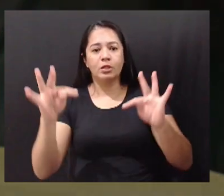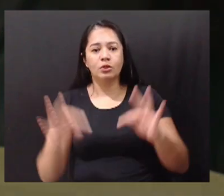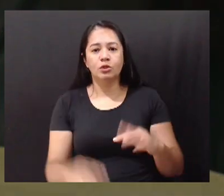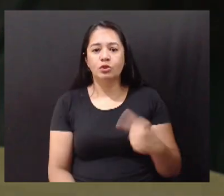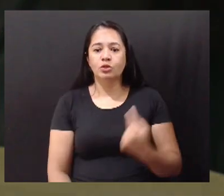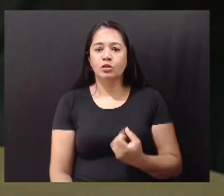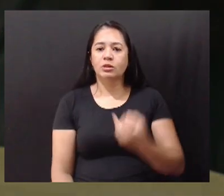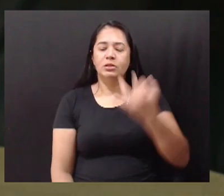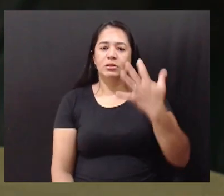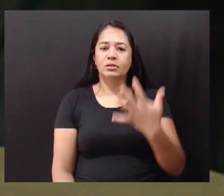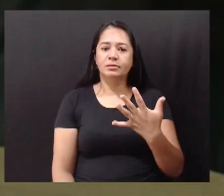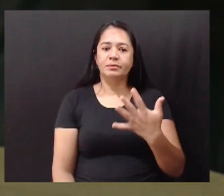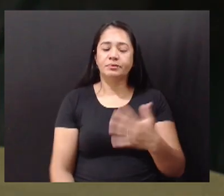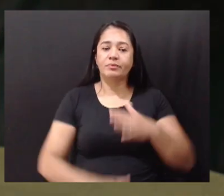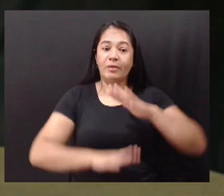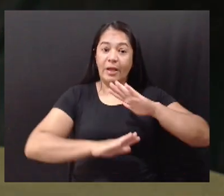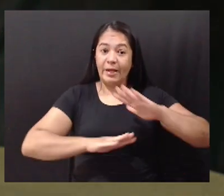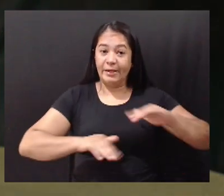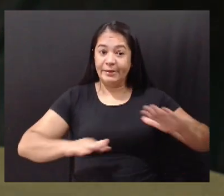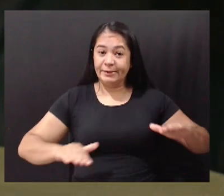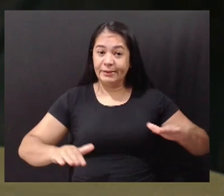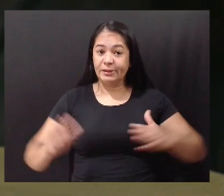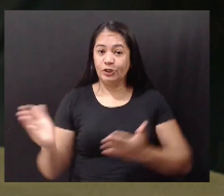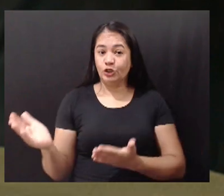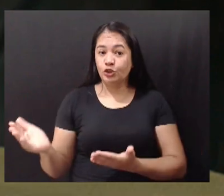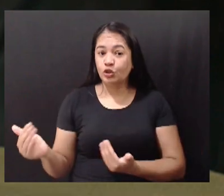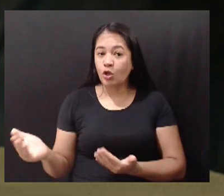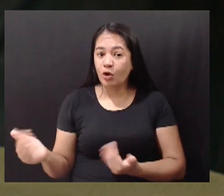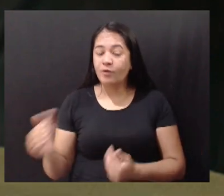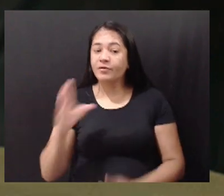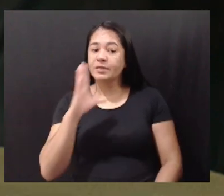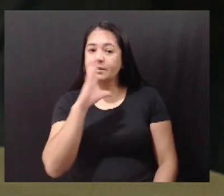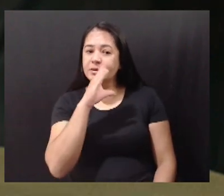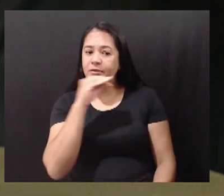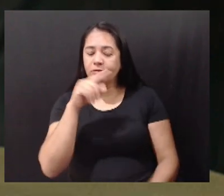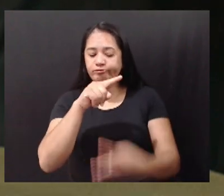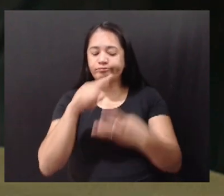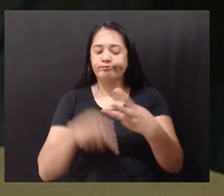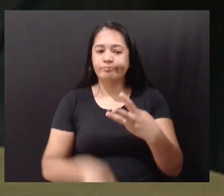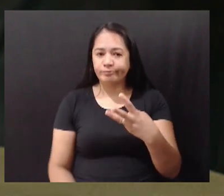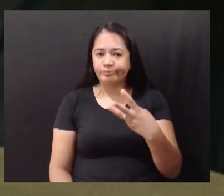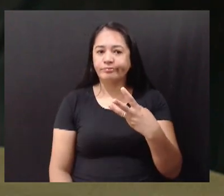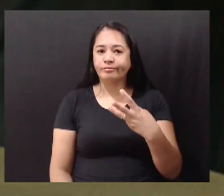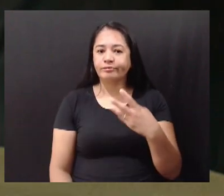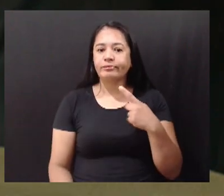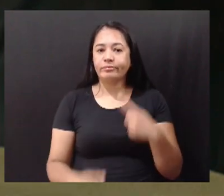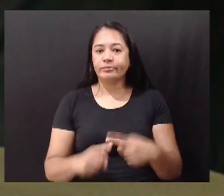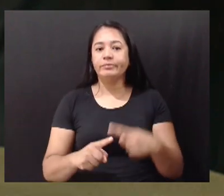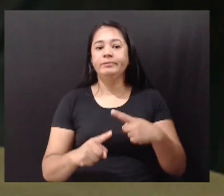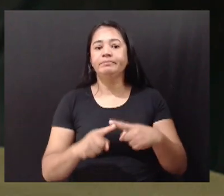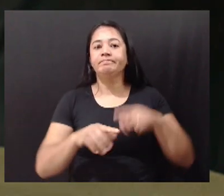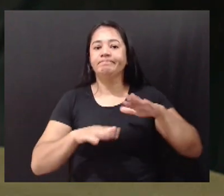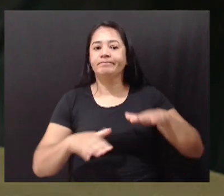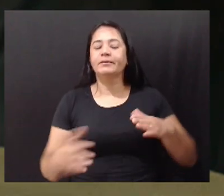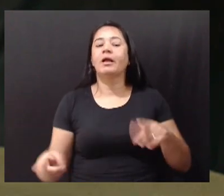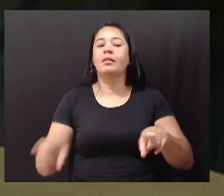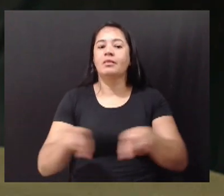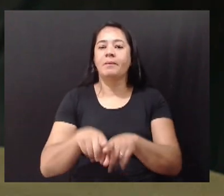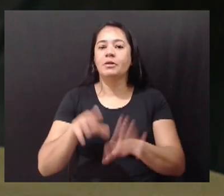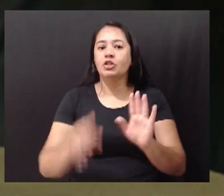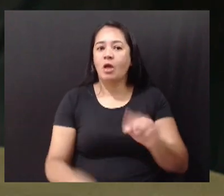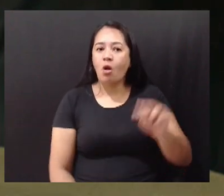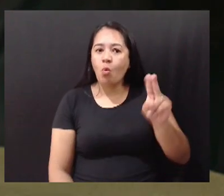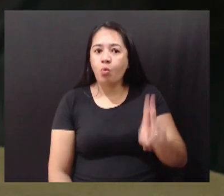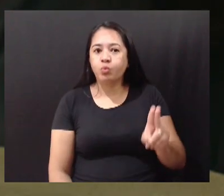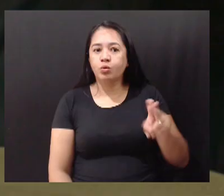colocar, crianças, jovens e adolescentes, porque infelizmente as crianças estão sendo inseridas muito cedo,